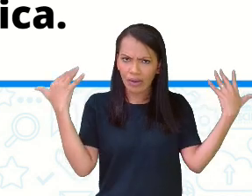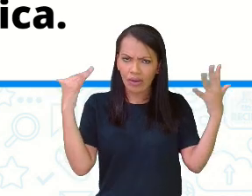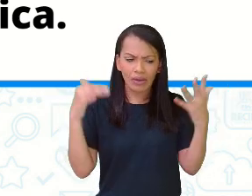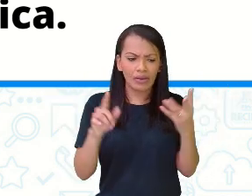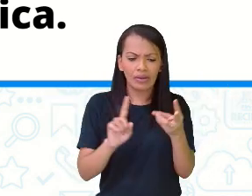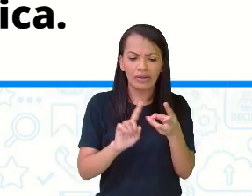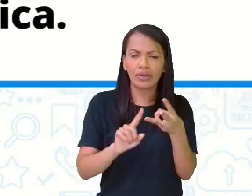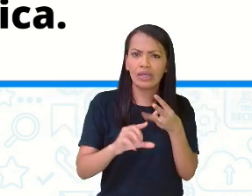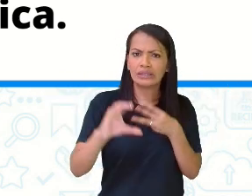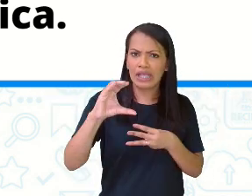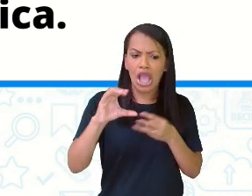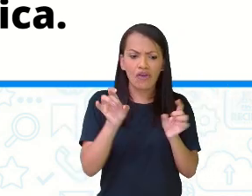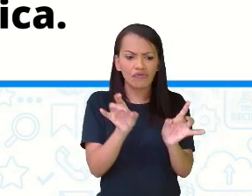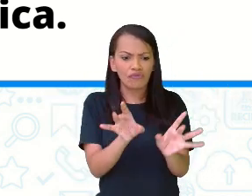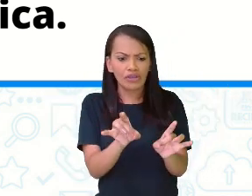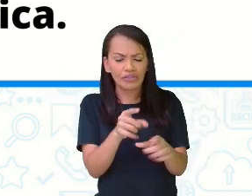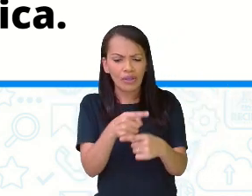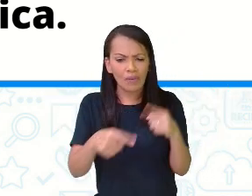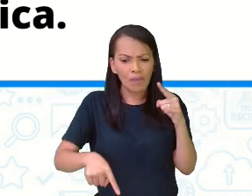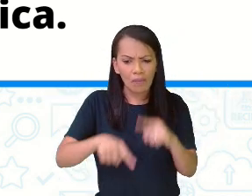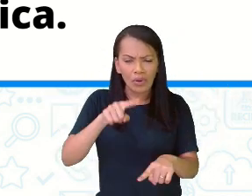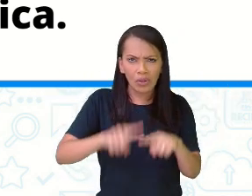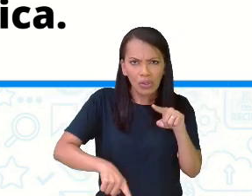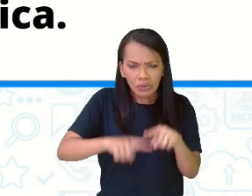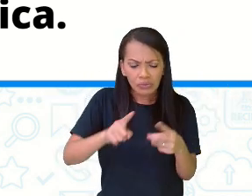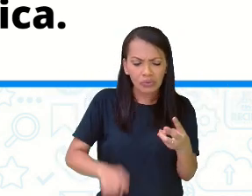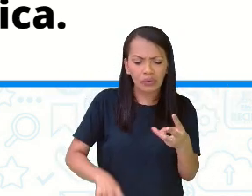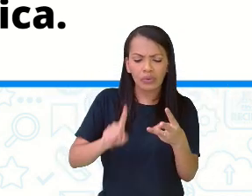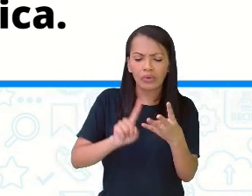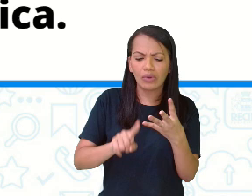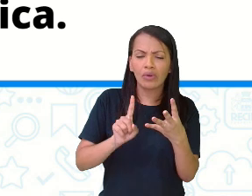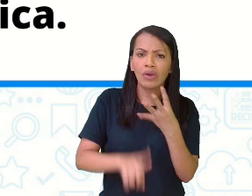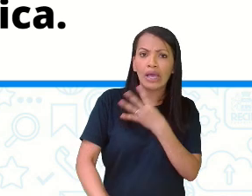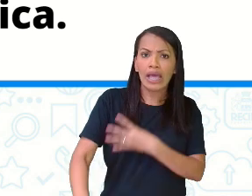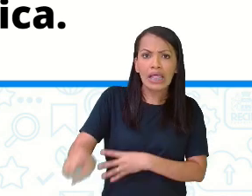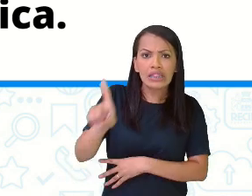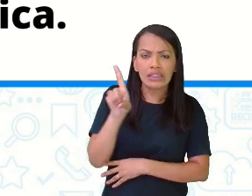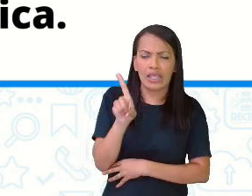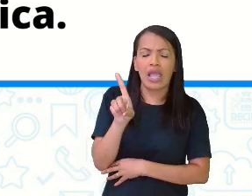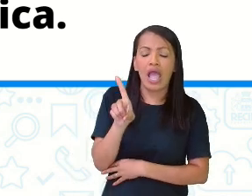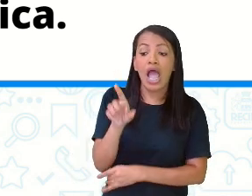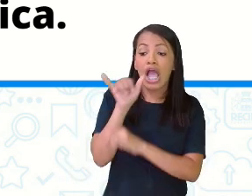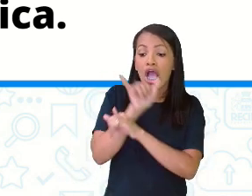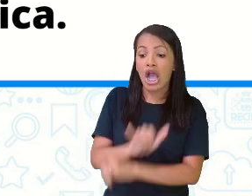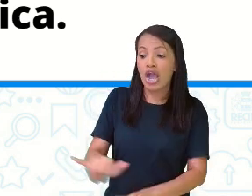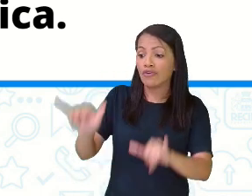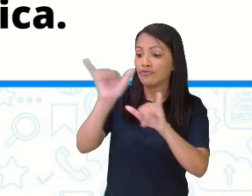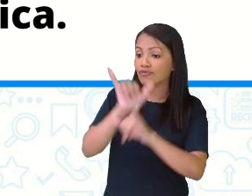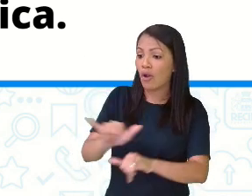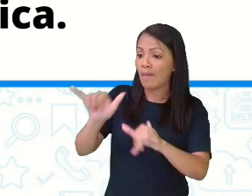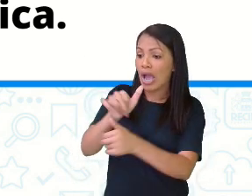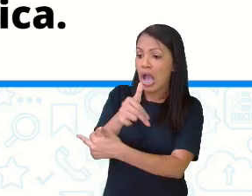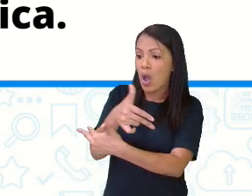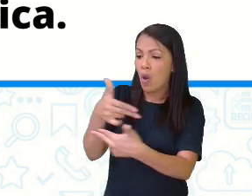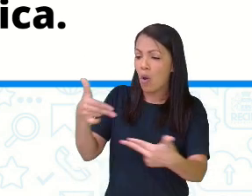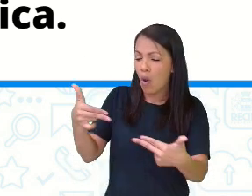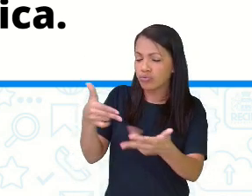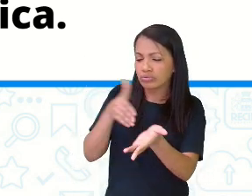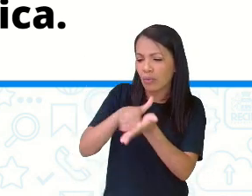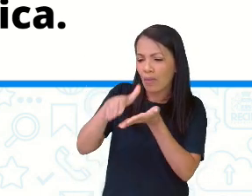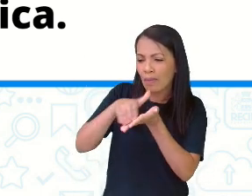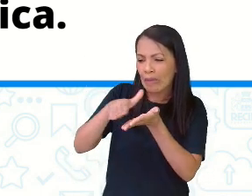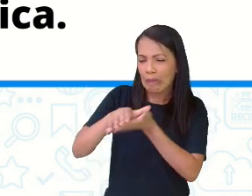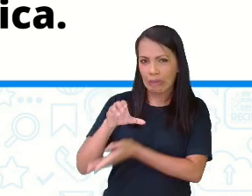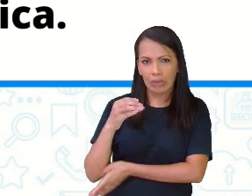vender um produto, ou letra D, dar uma informação científica. Qual